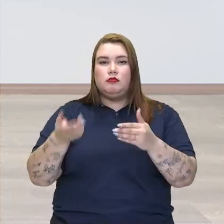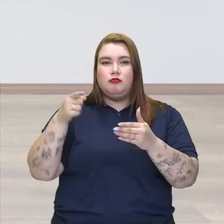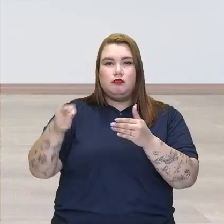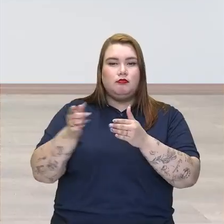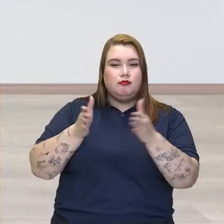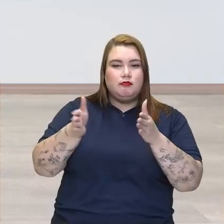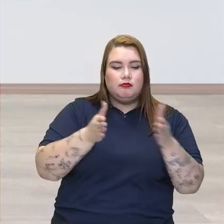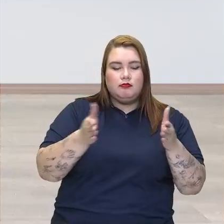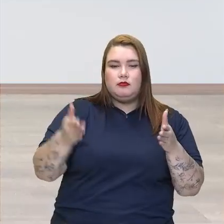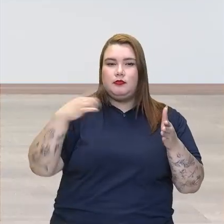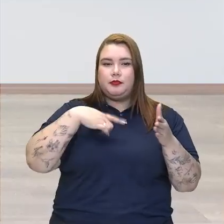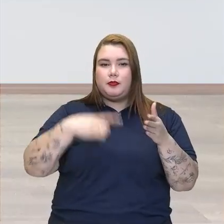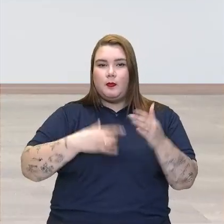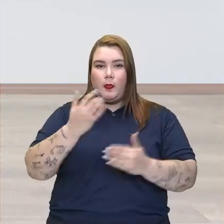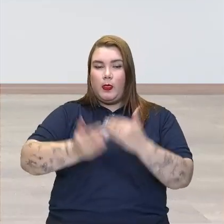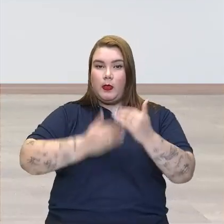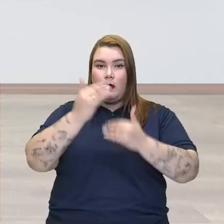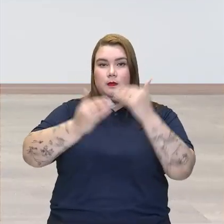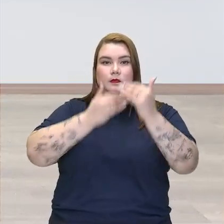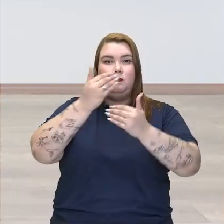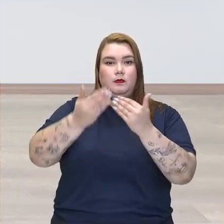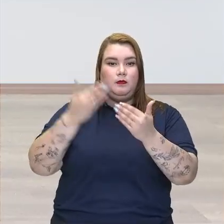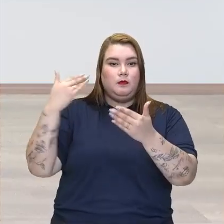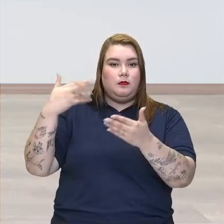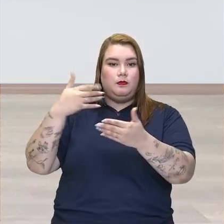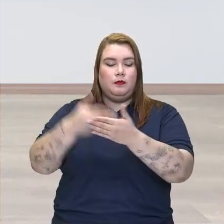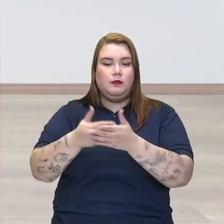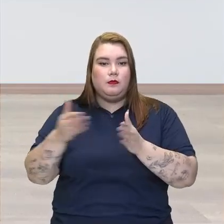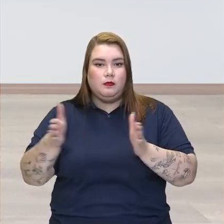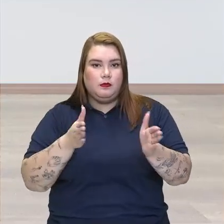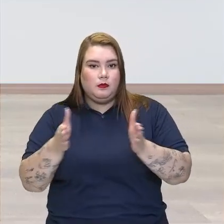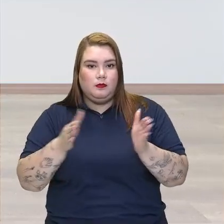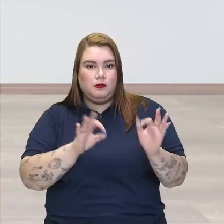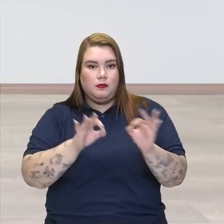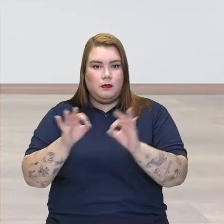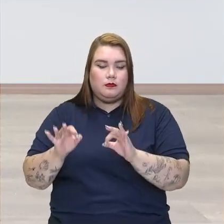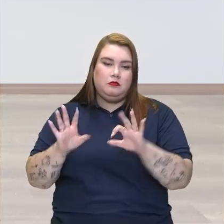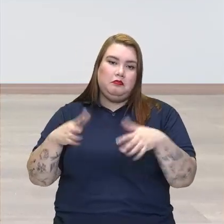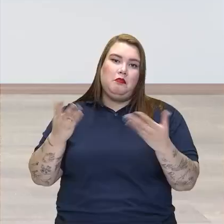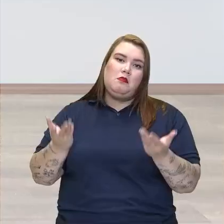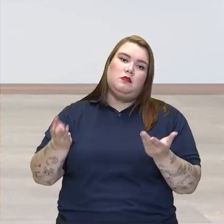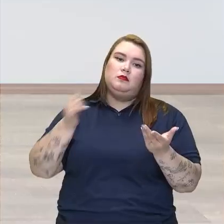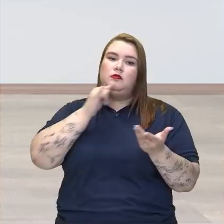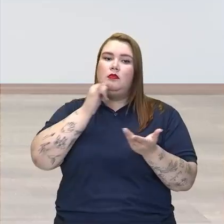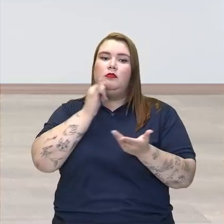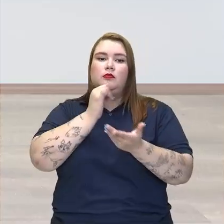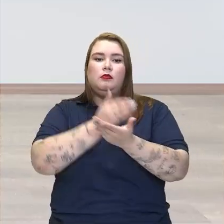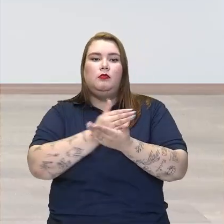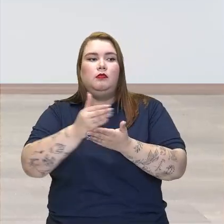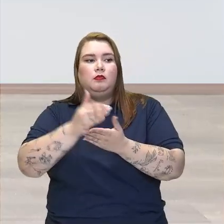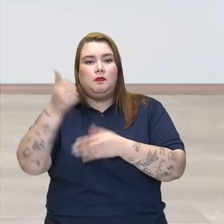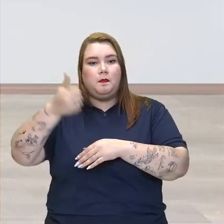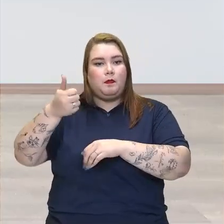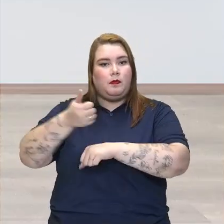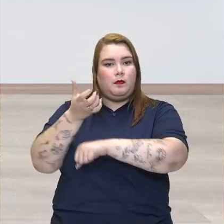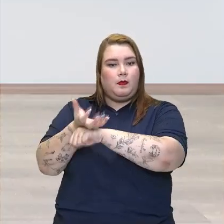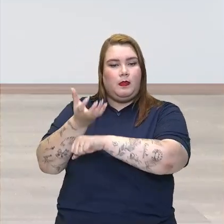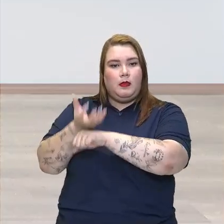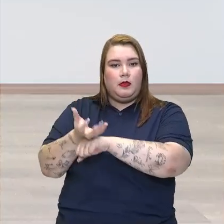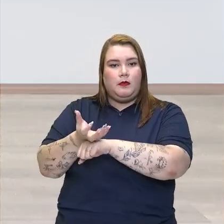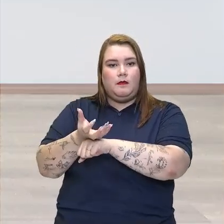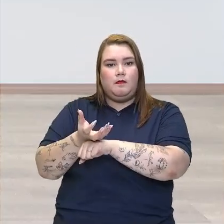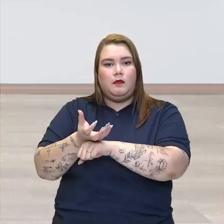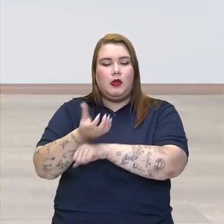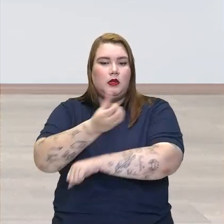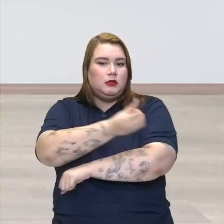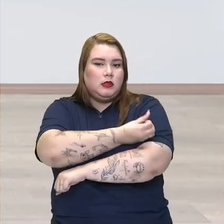ser desenvolvidas ao longo desses períodos modulares. Então, de repente, a gente vai iniciar agora o primeiro componente, lá,